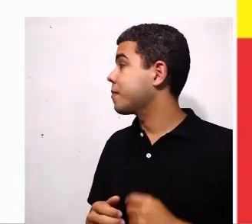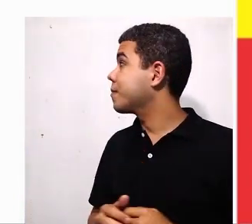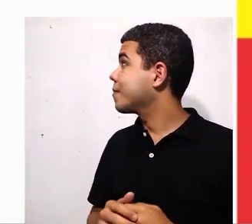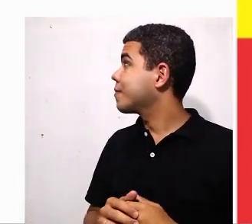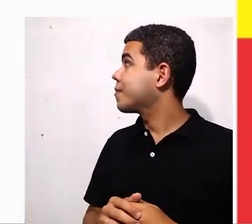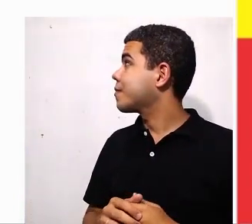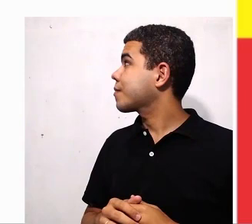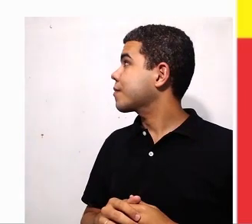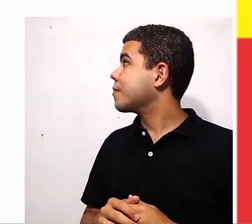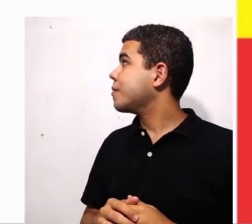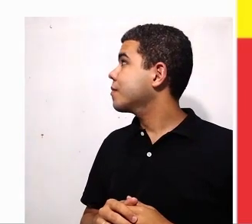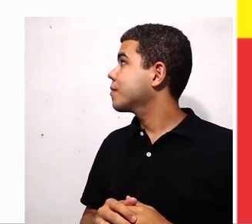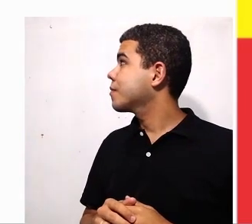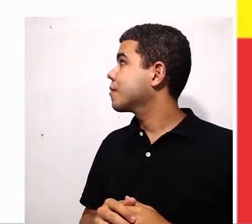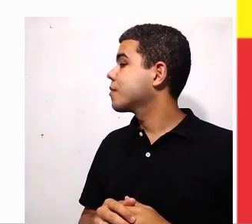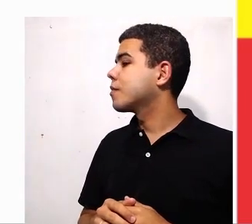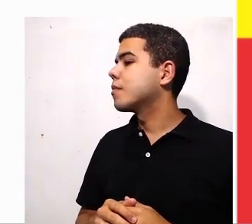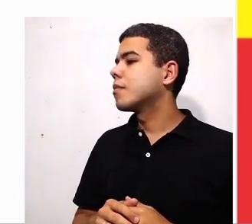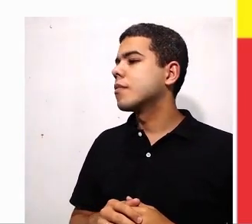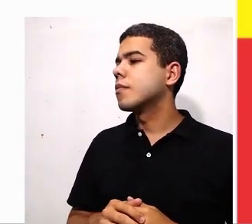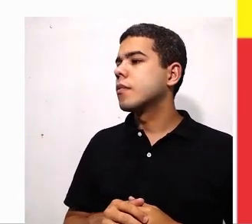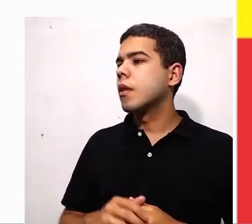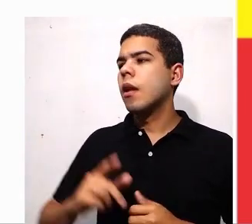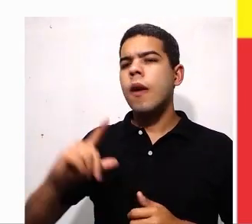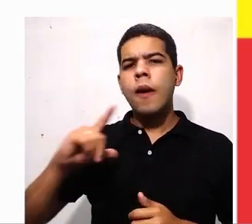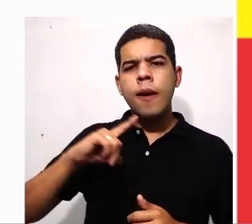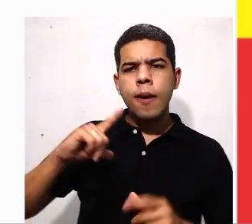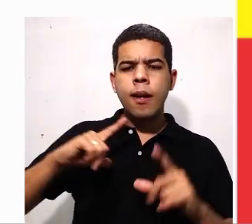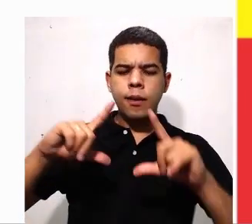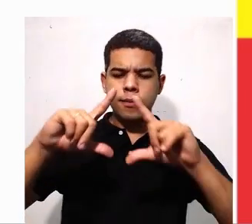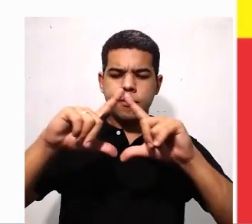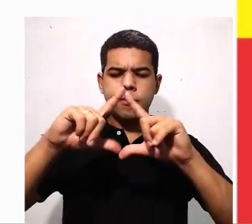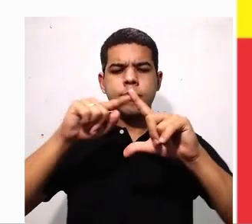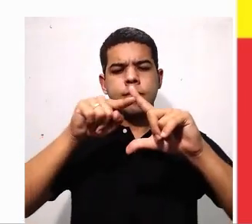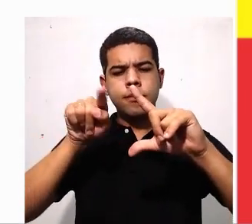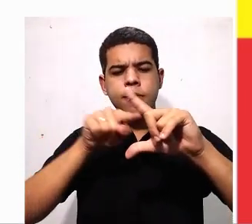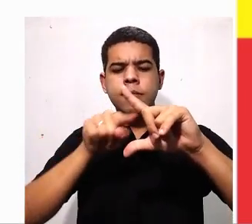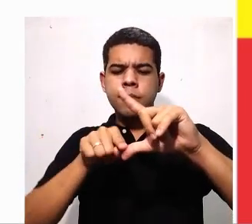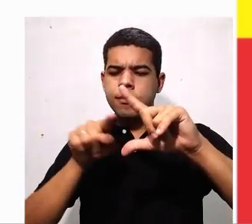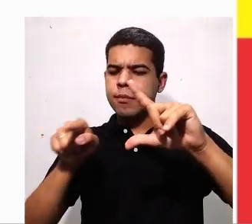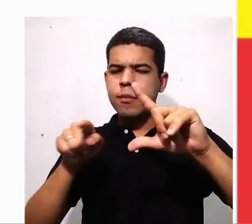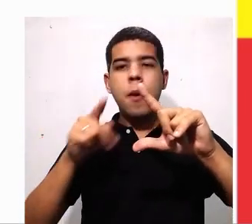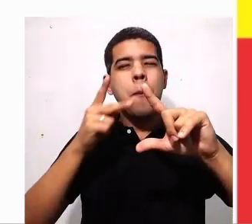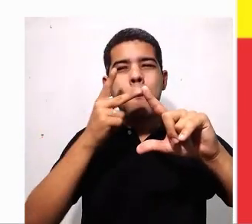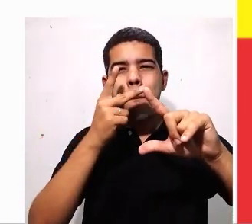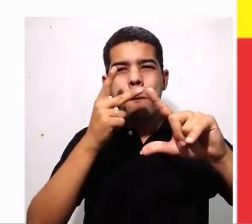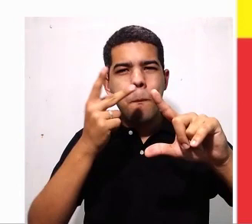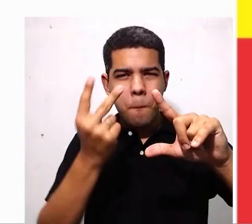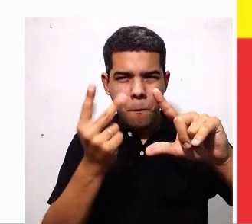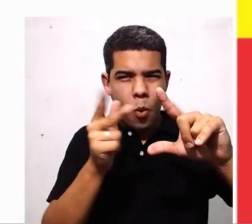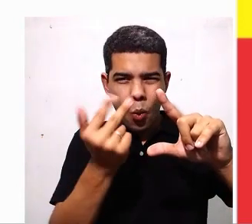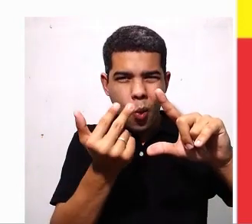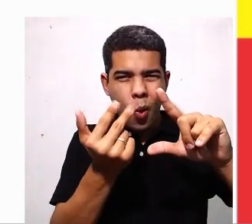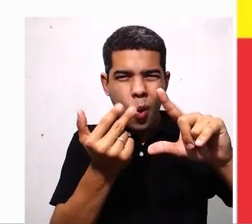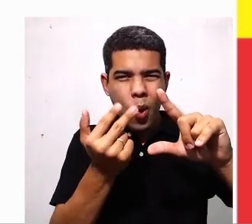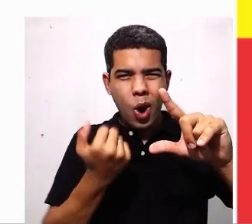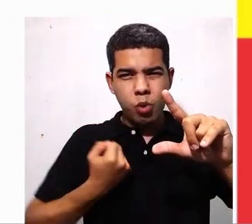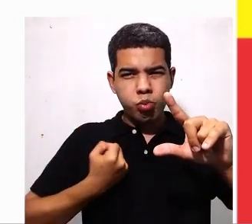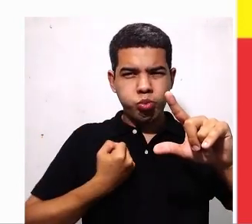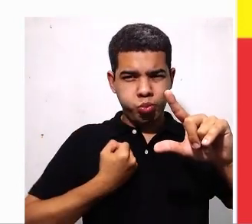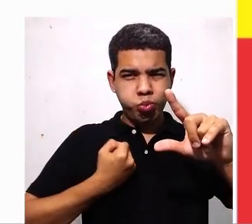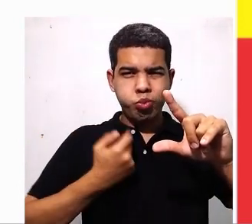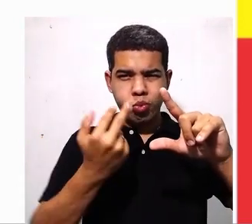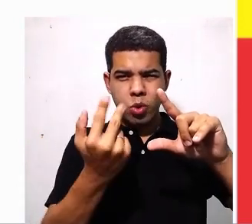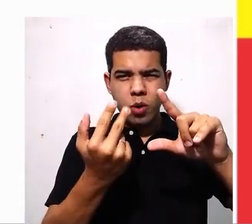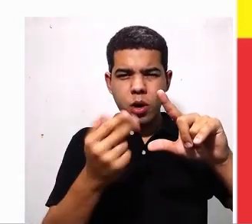a mesma coisa, medem o mesmo valor. Então, x mais x mais x igual a 180. Se eu somar, quanto x